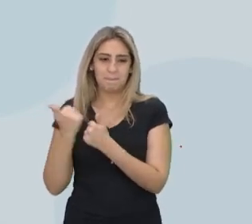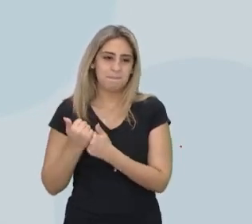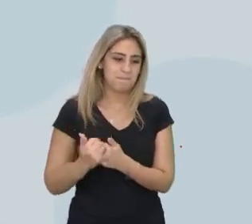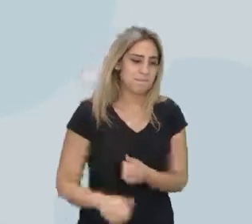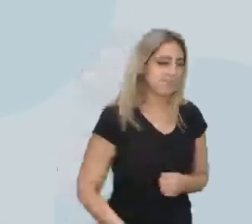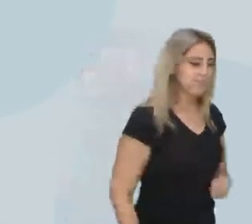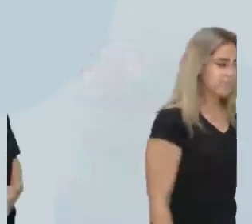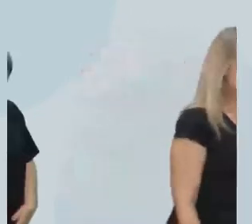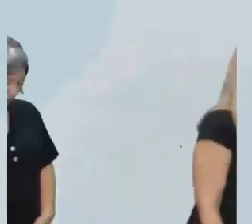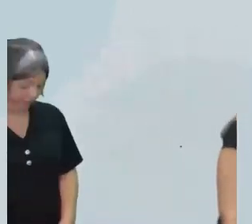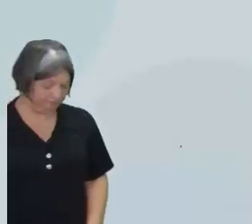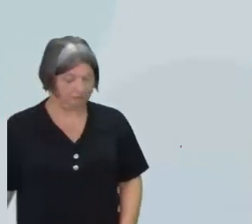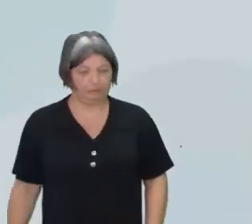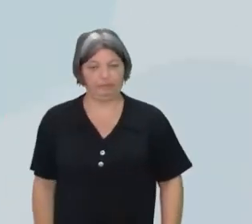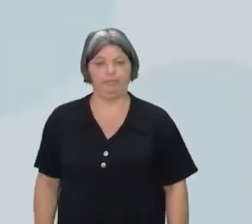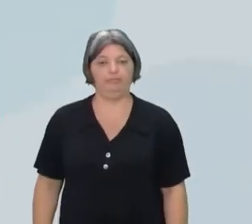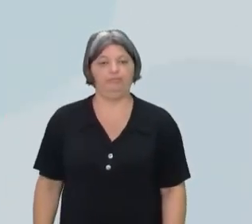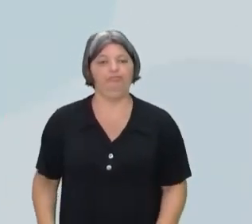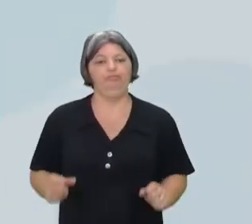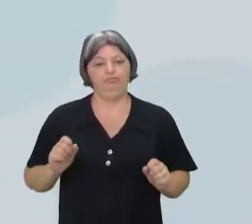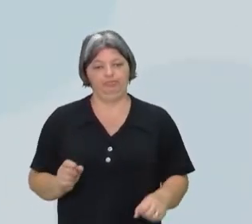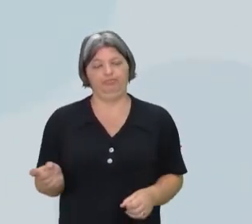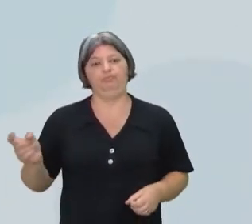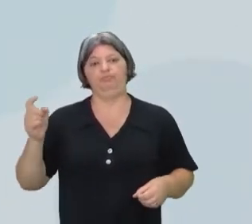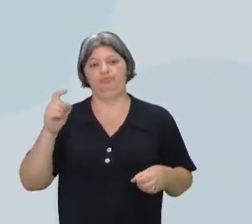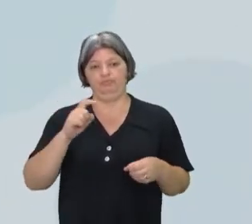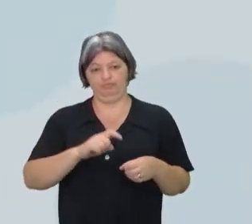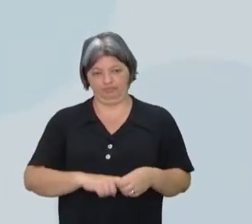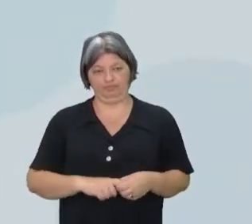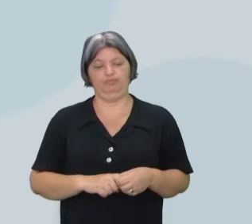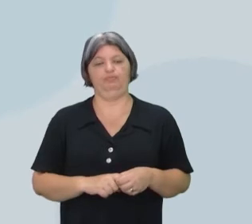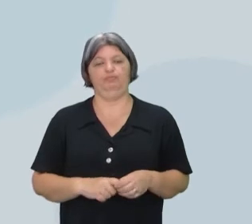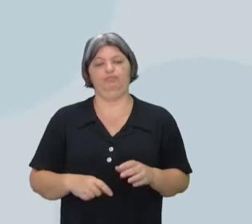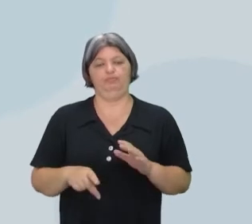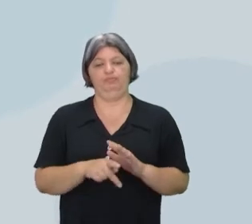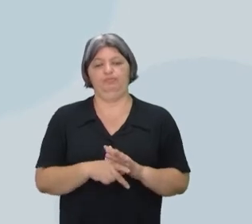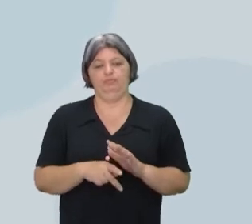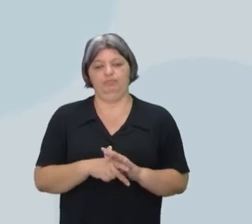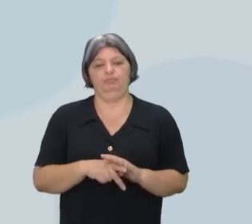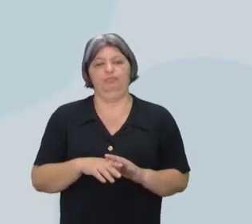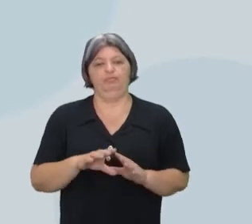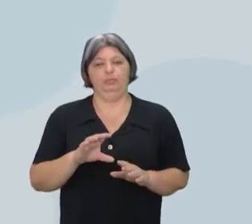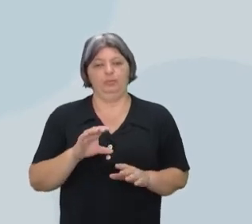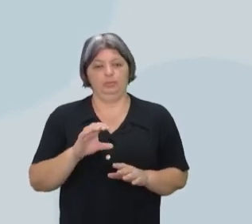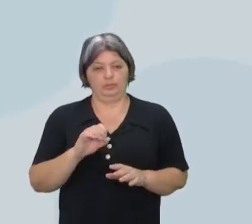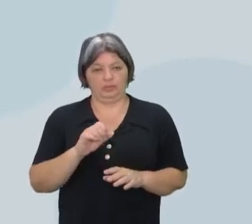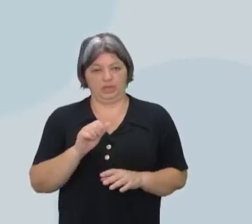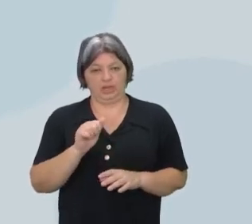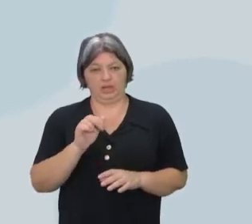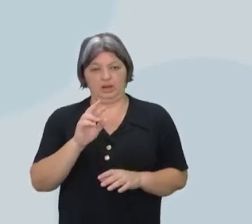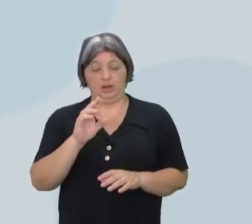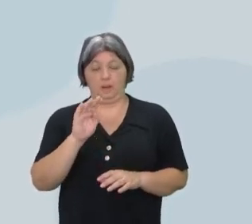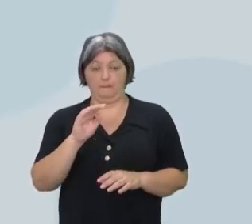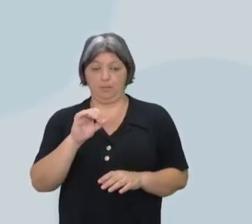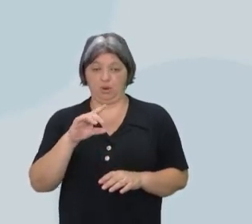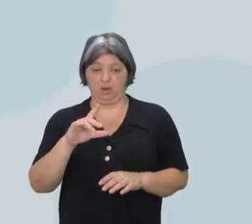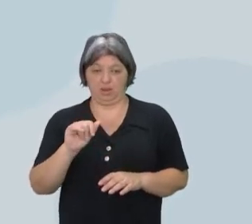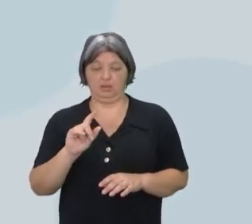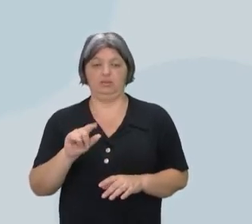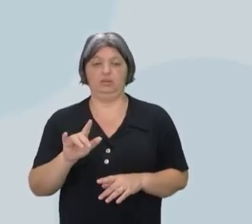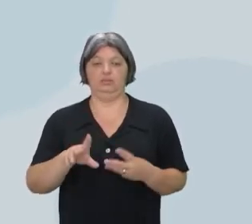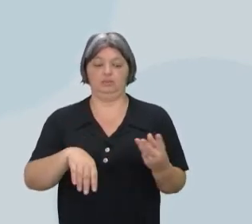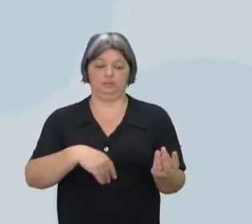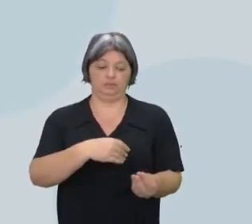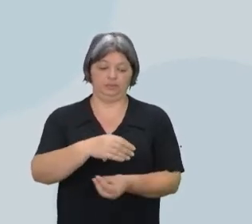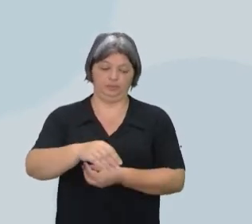a reagir e voltar a ser o carbonato de cálcio. Então, é uma reação que a gente classifica